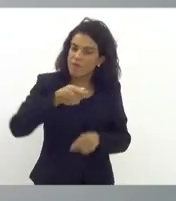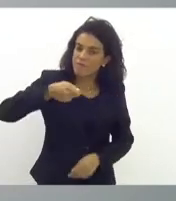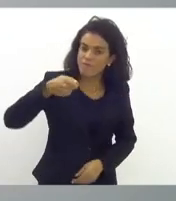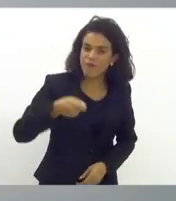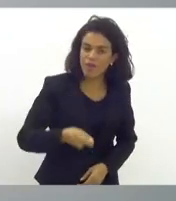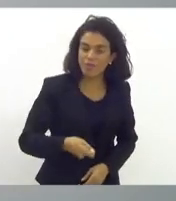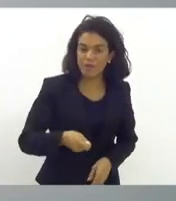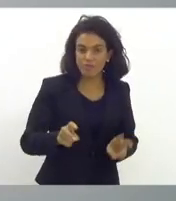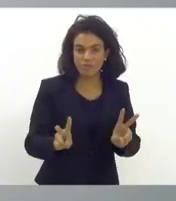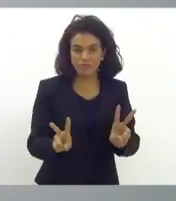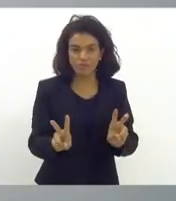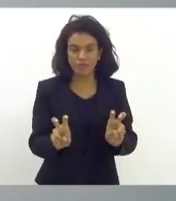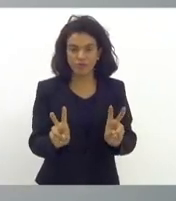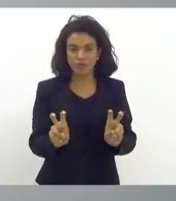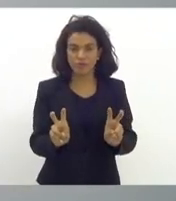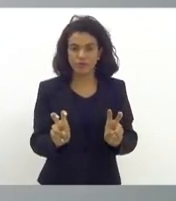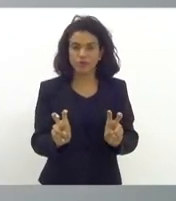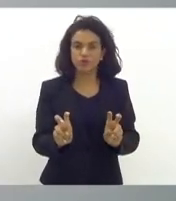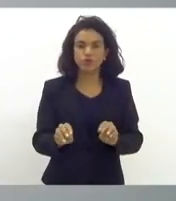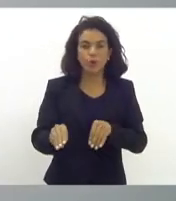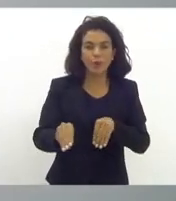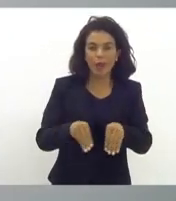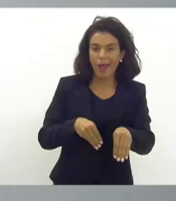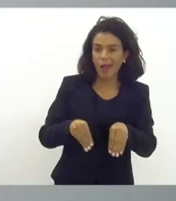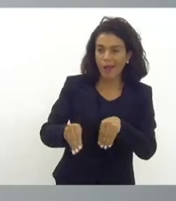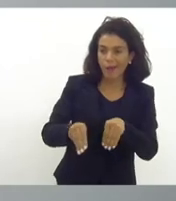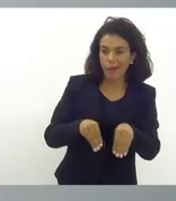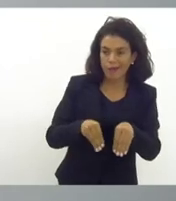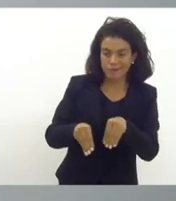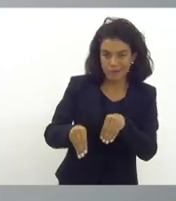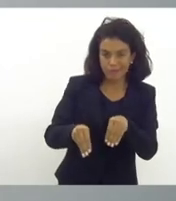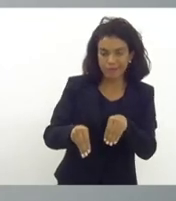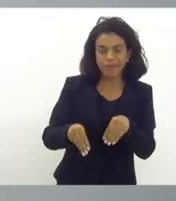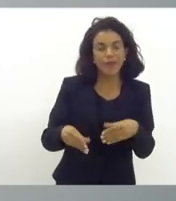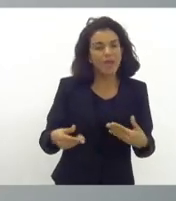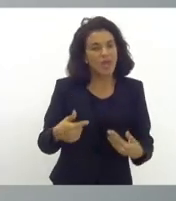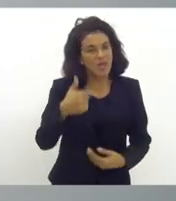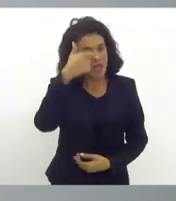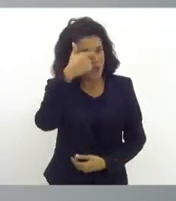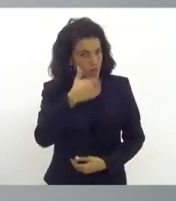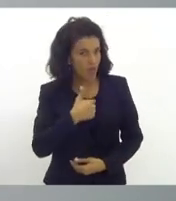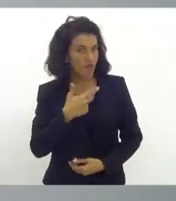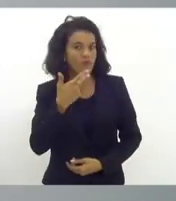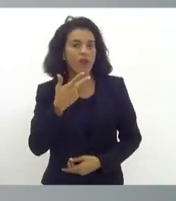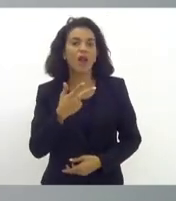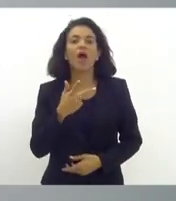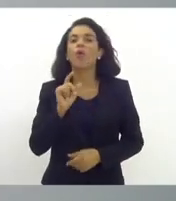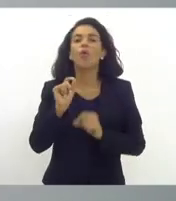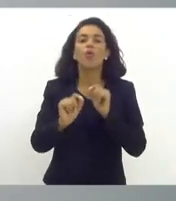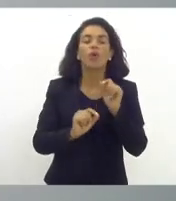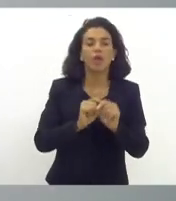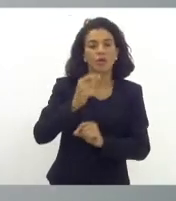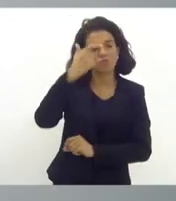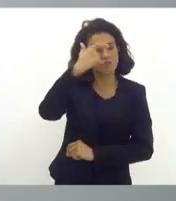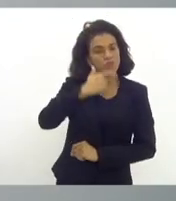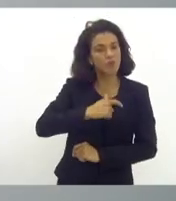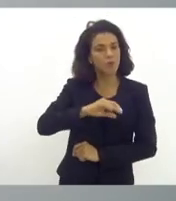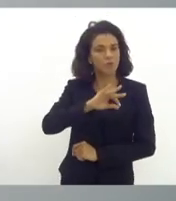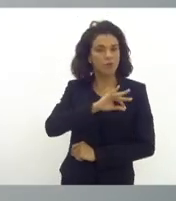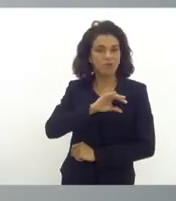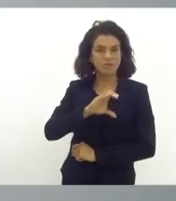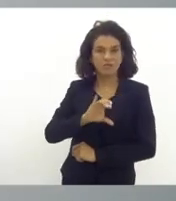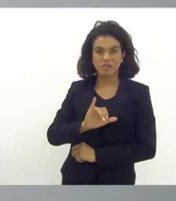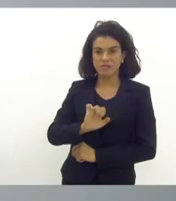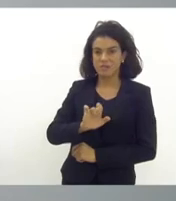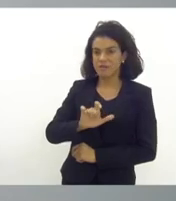no que tange a regulação disso e eu vou falar pela parte da Polícia Civil O que que a polícia civil nesses